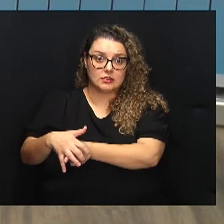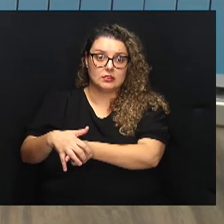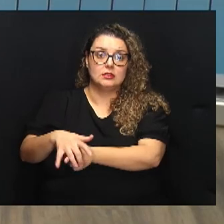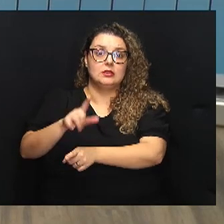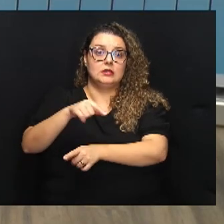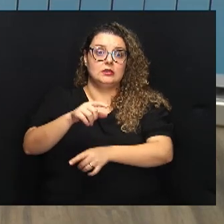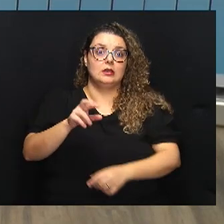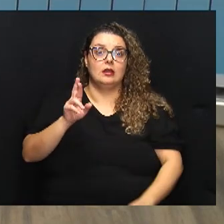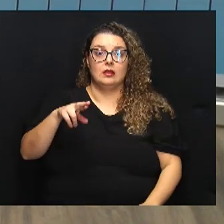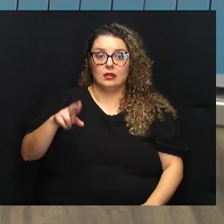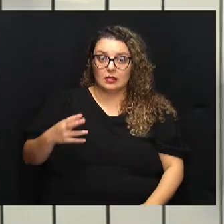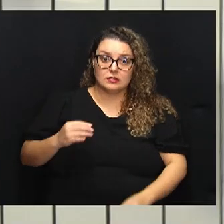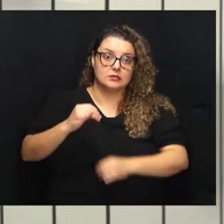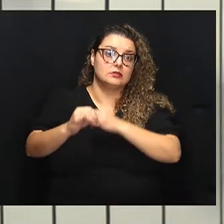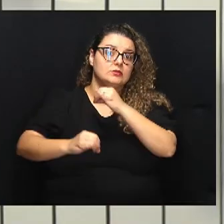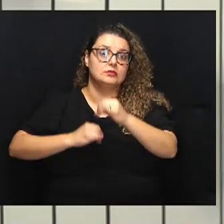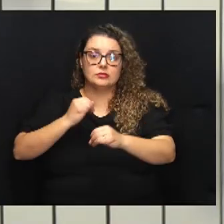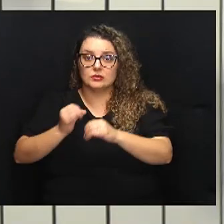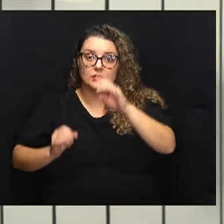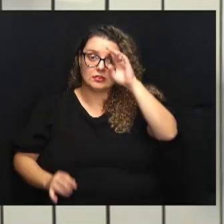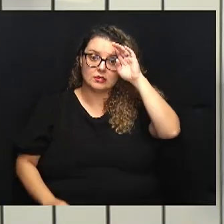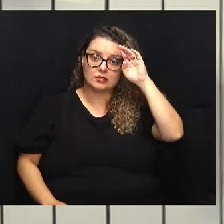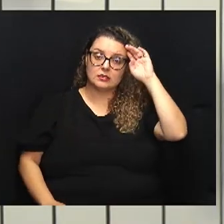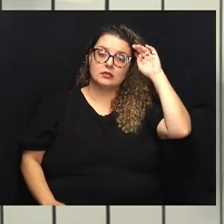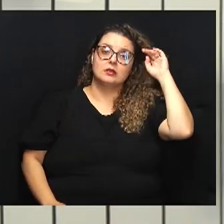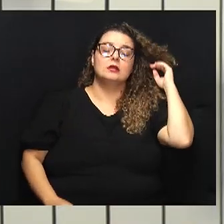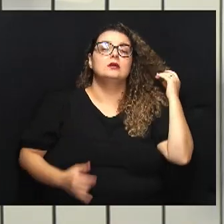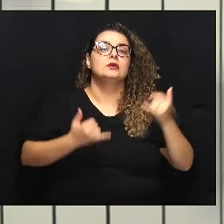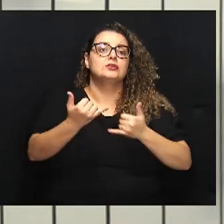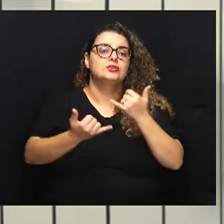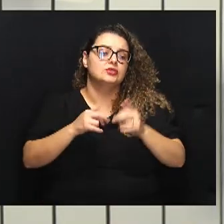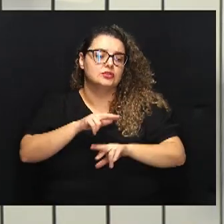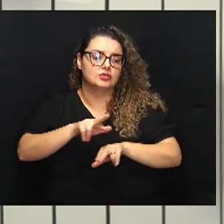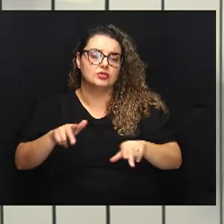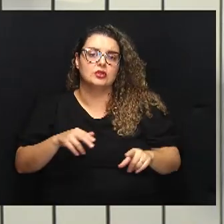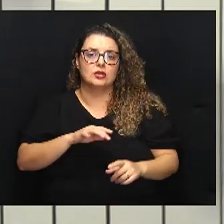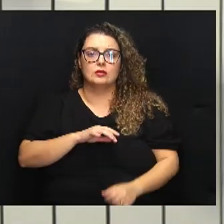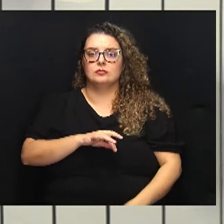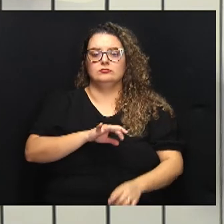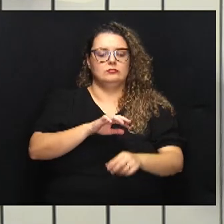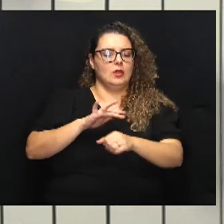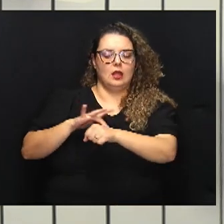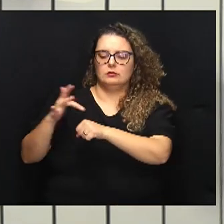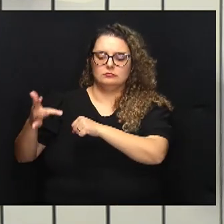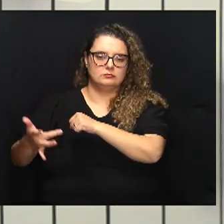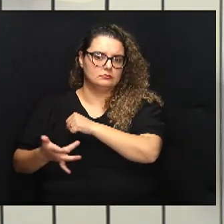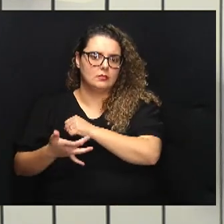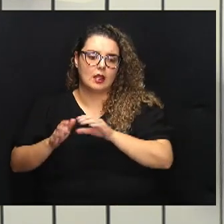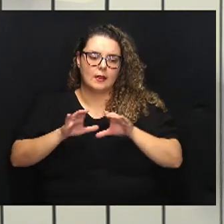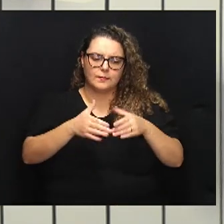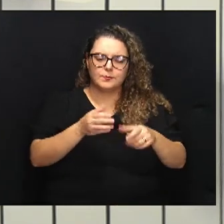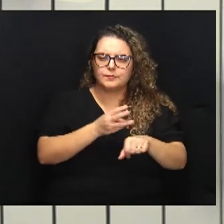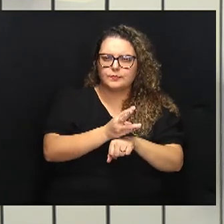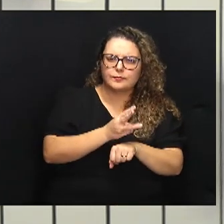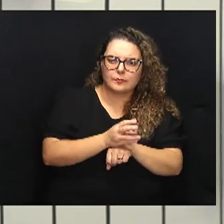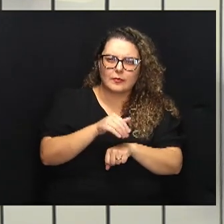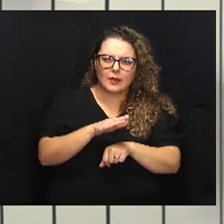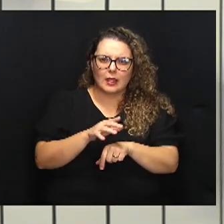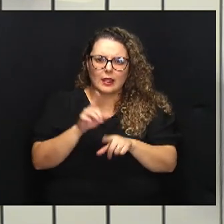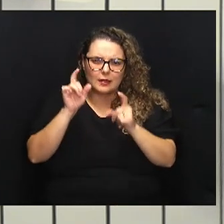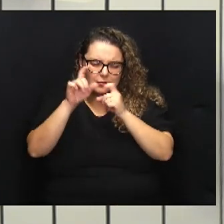de internet, envolvem jogos online, redes sociais, grupos de WhatsApp. Ele é mais difícil